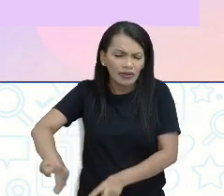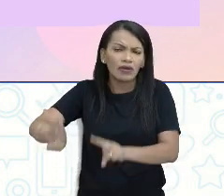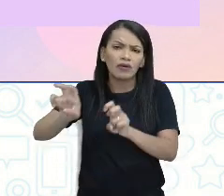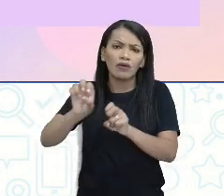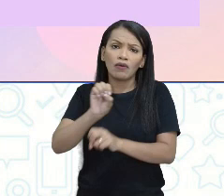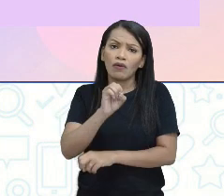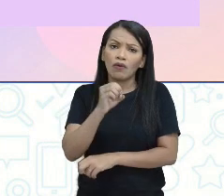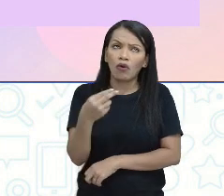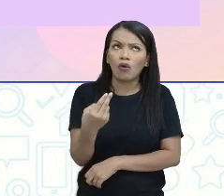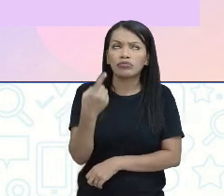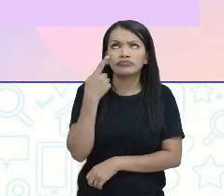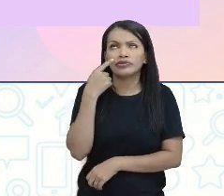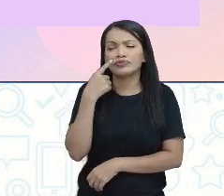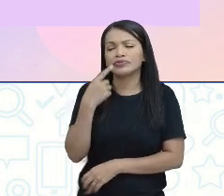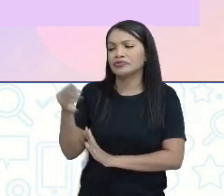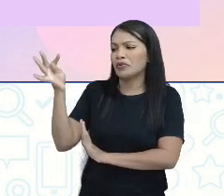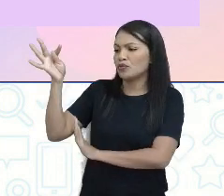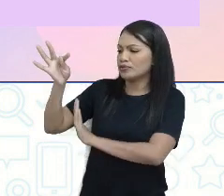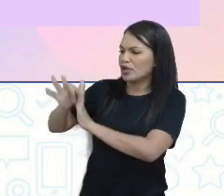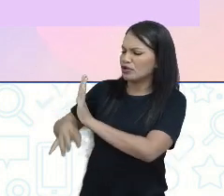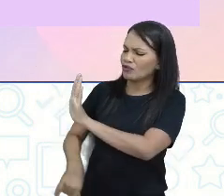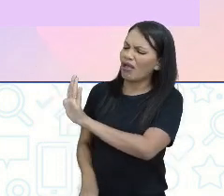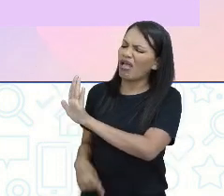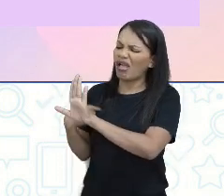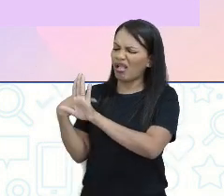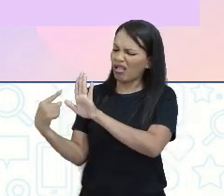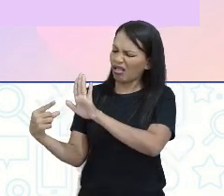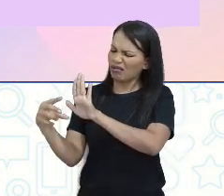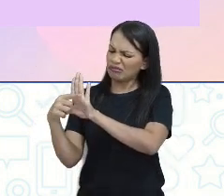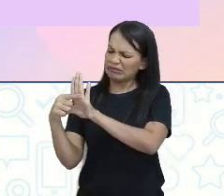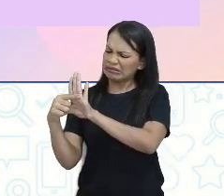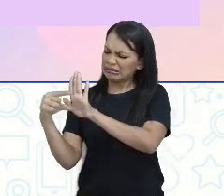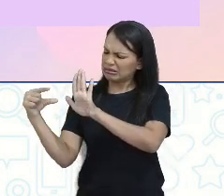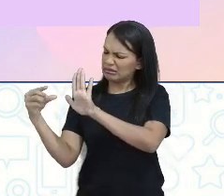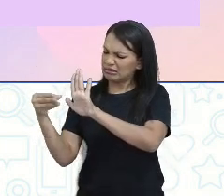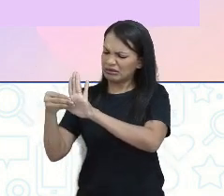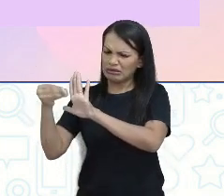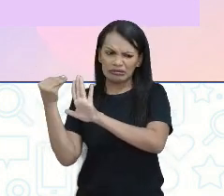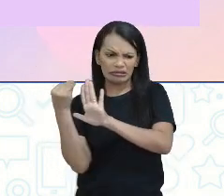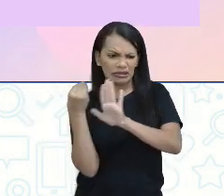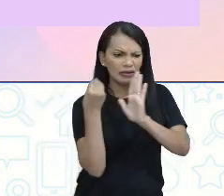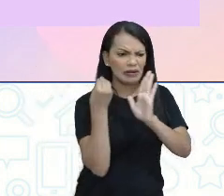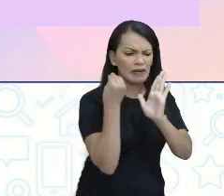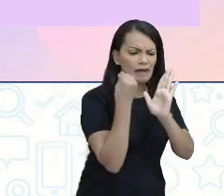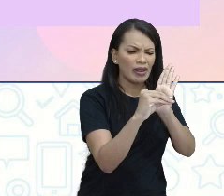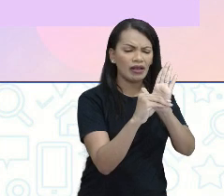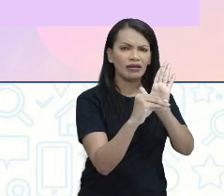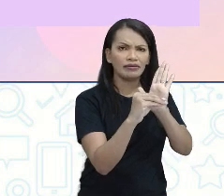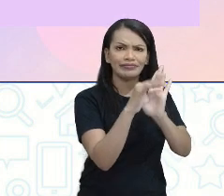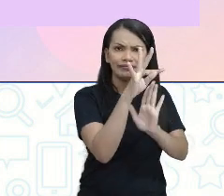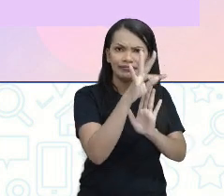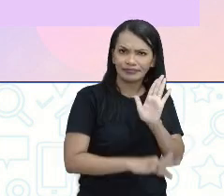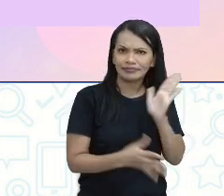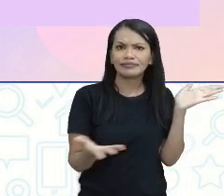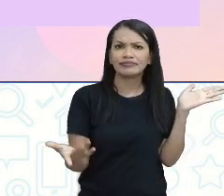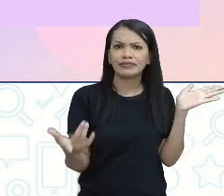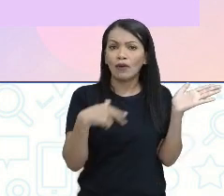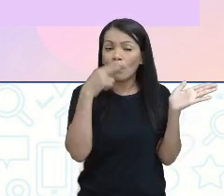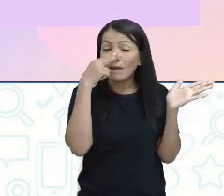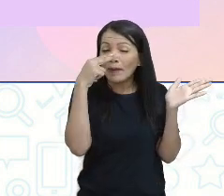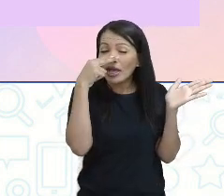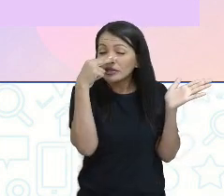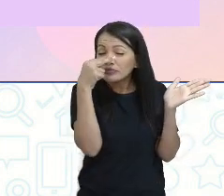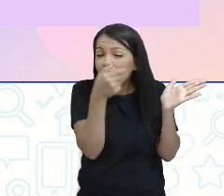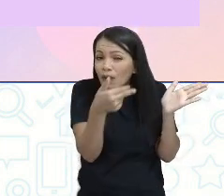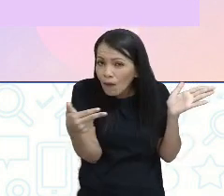pedaço dele. Então, é a gente dizer o mesmo com outras palavras, né? Manter o tema, manter um pedaço do